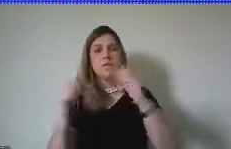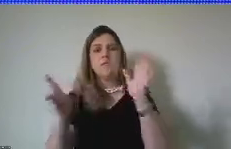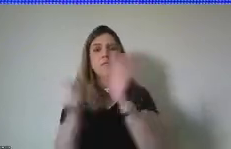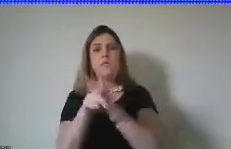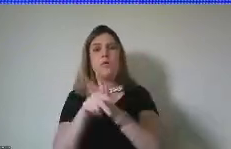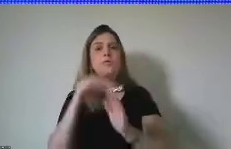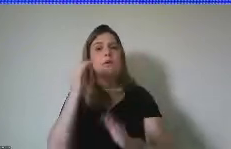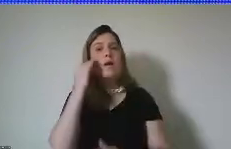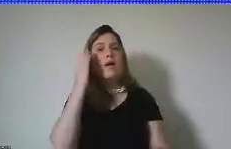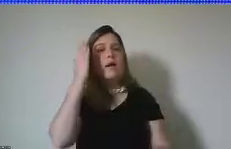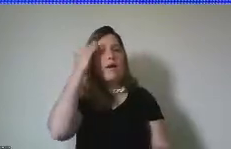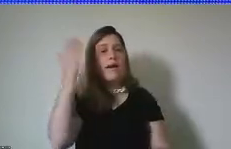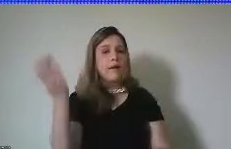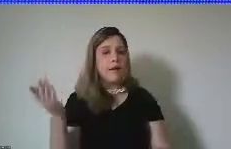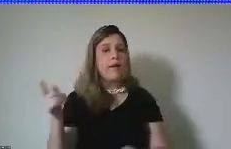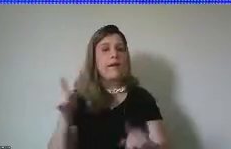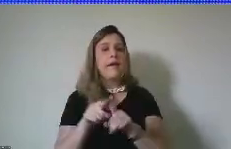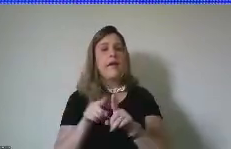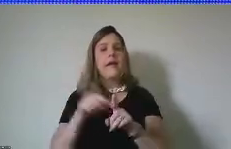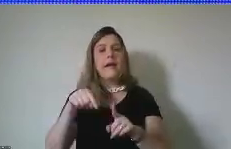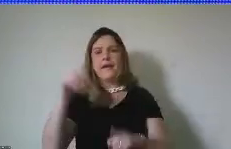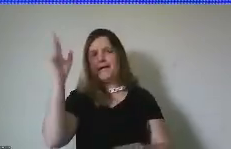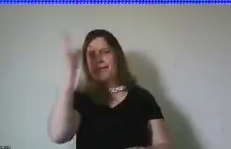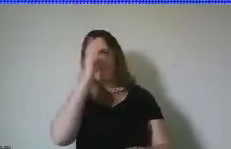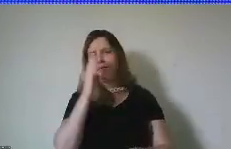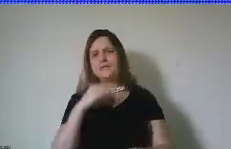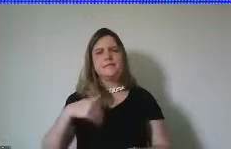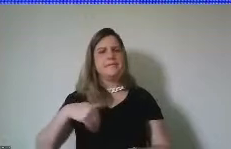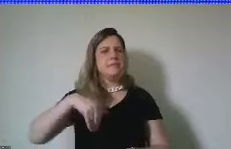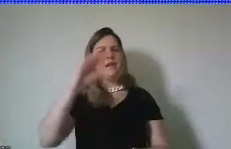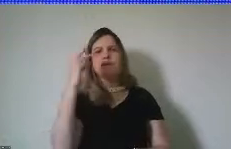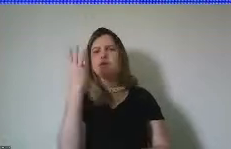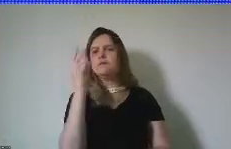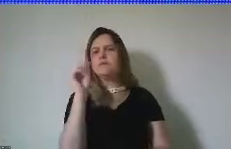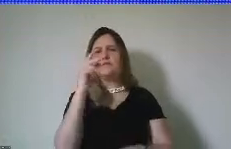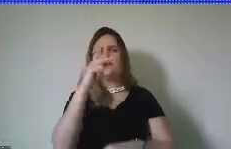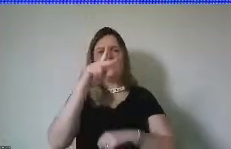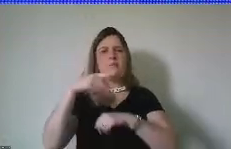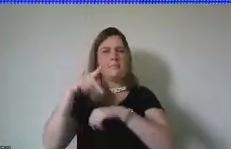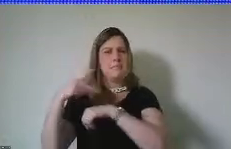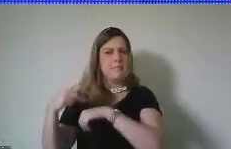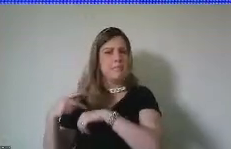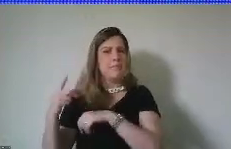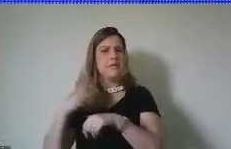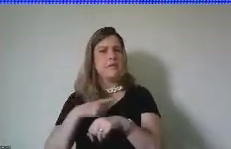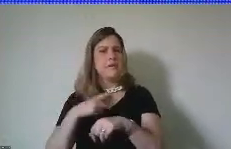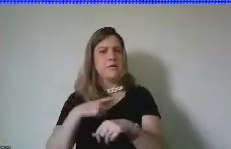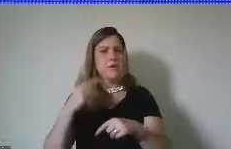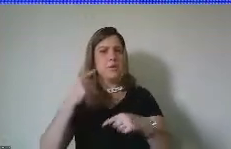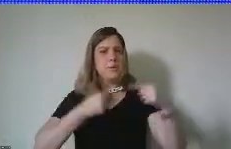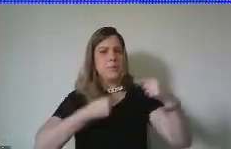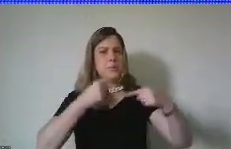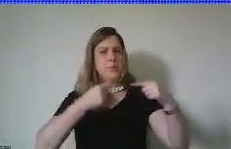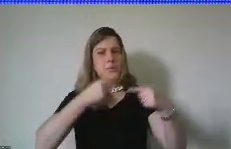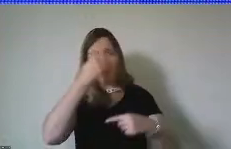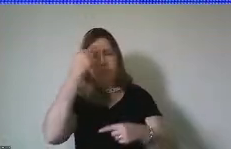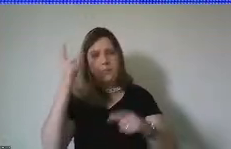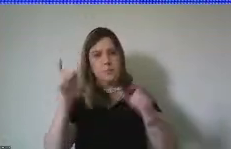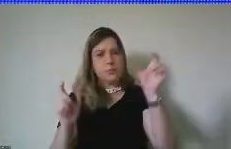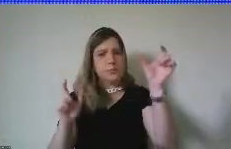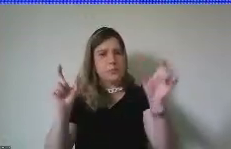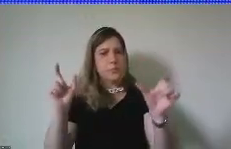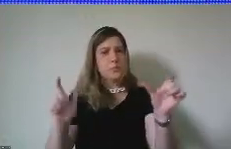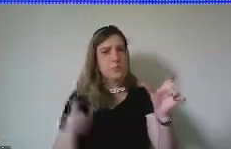ele já além do Brasil ele já atuou em mais de 30 países sempre em áreas ligadas à políticas públicas planejamento operação